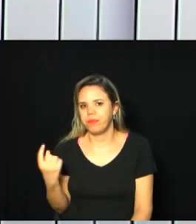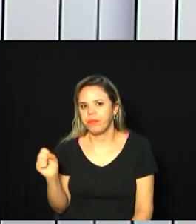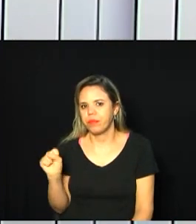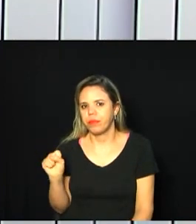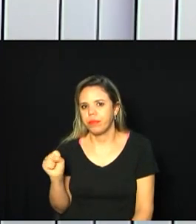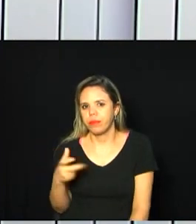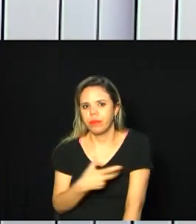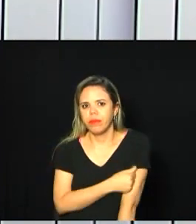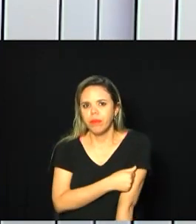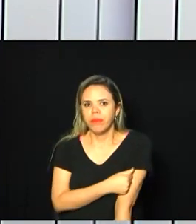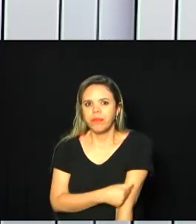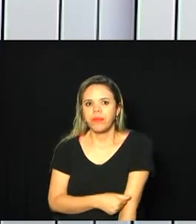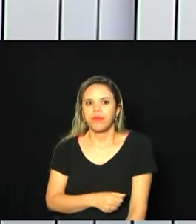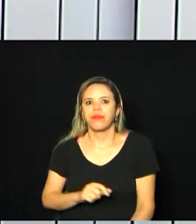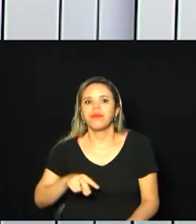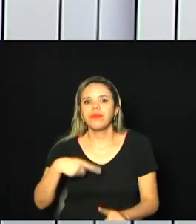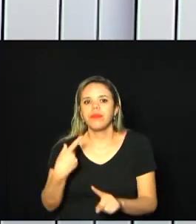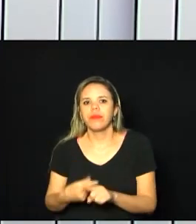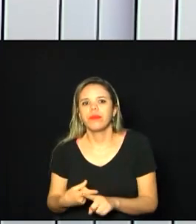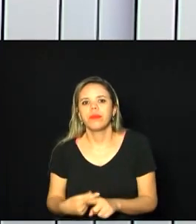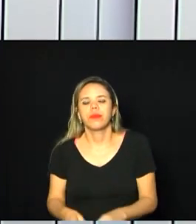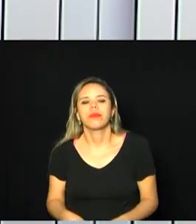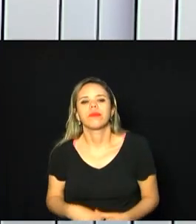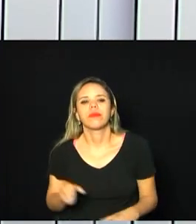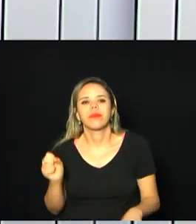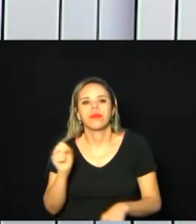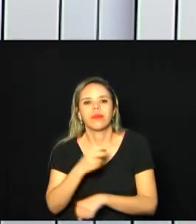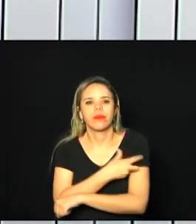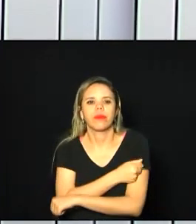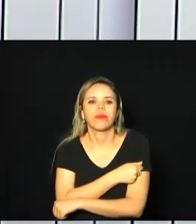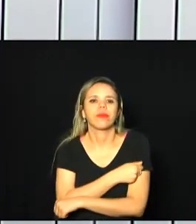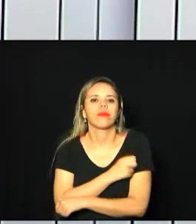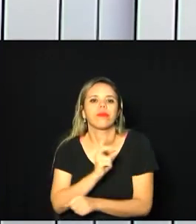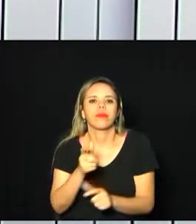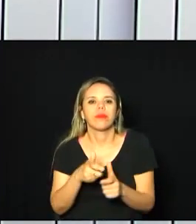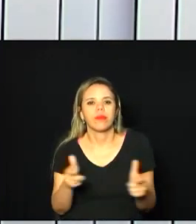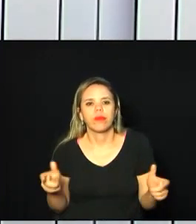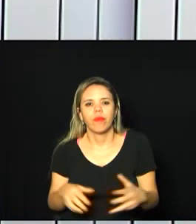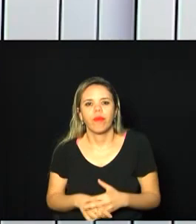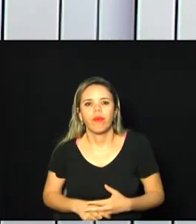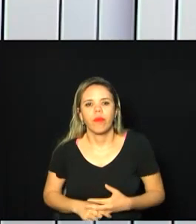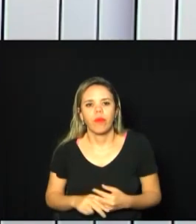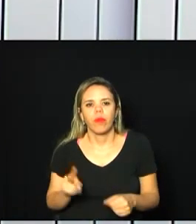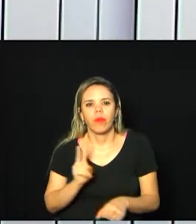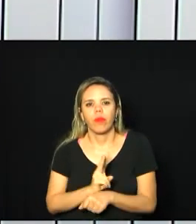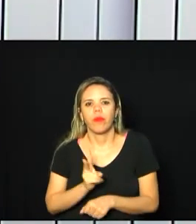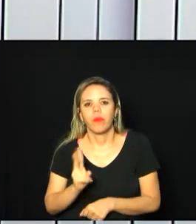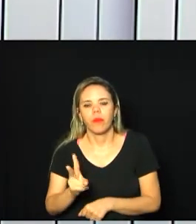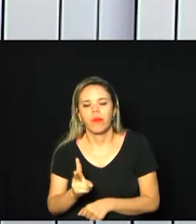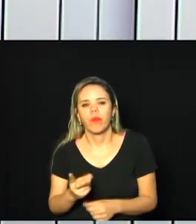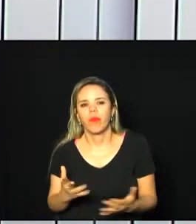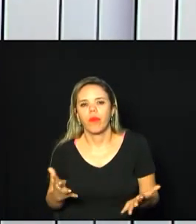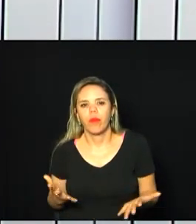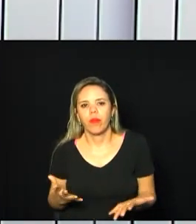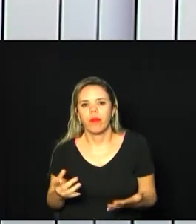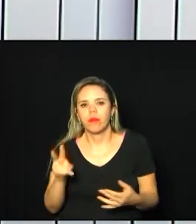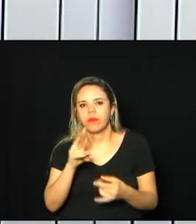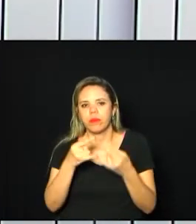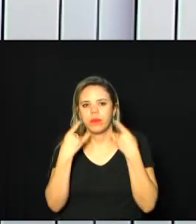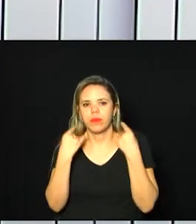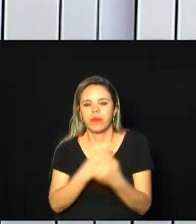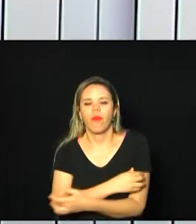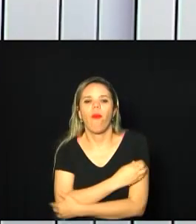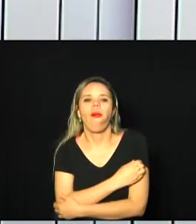51.648 doses de reforço. A vacinação avança. Os cuidados permanecem com a utilização